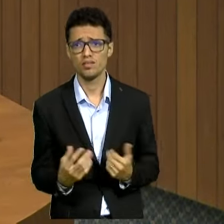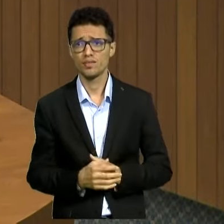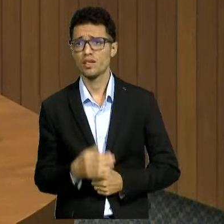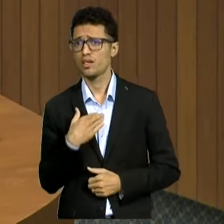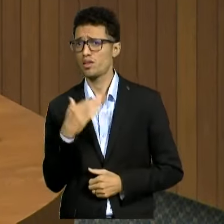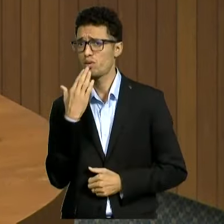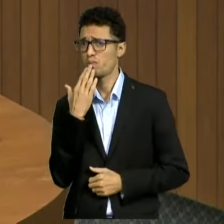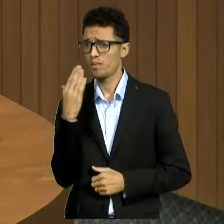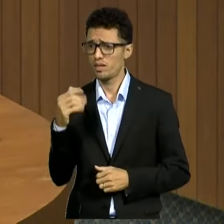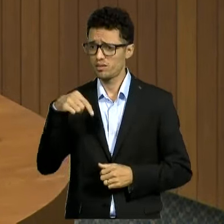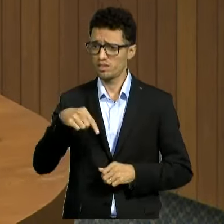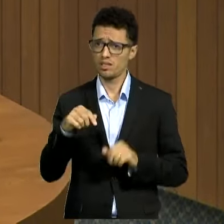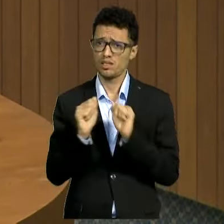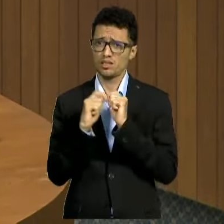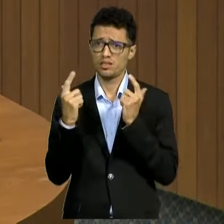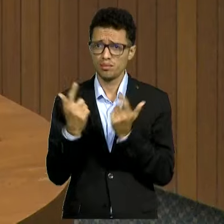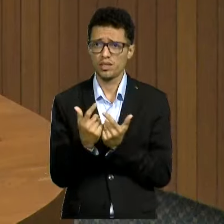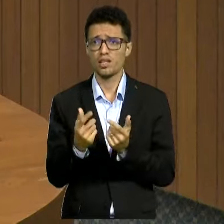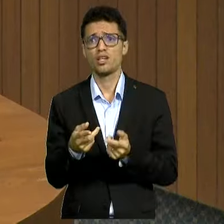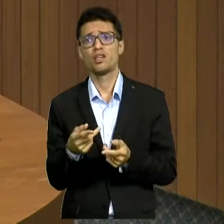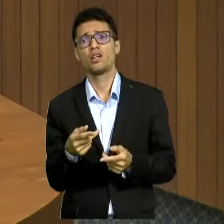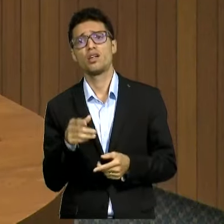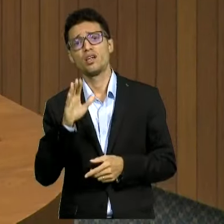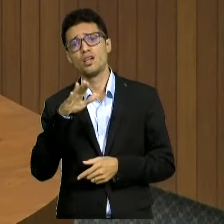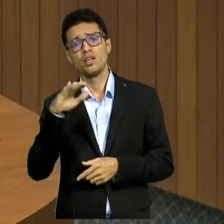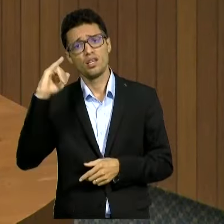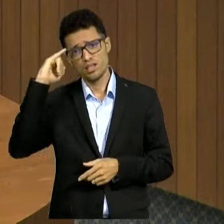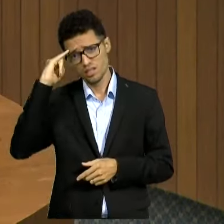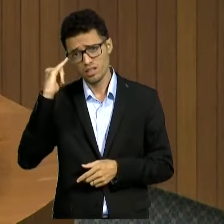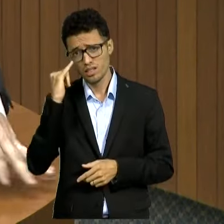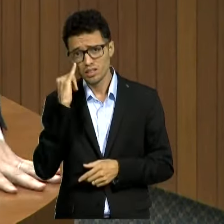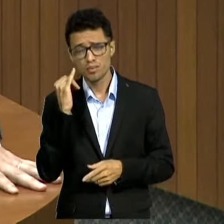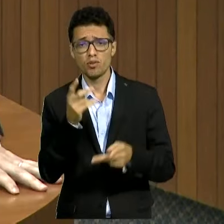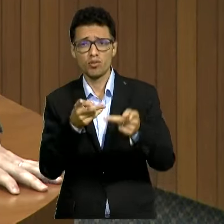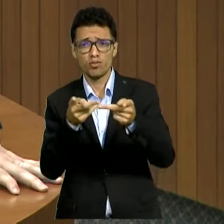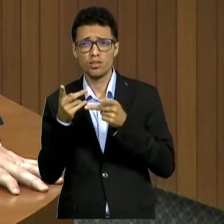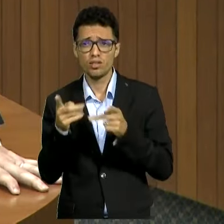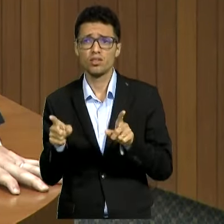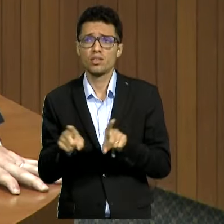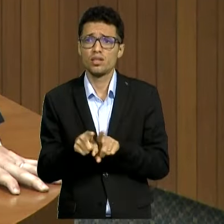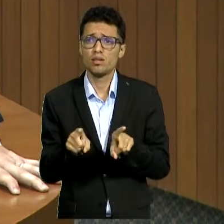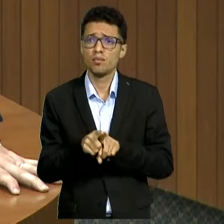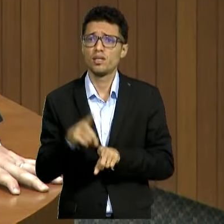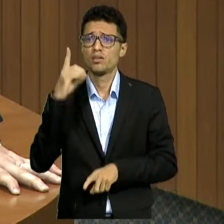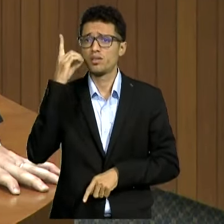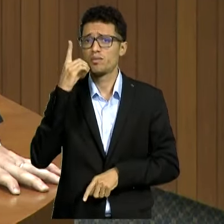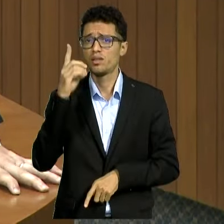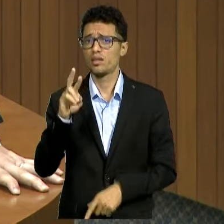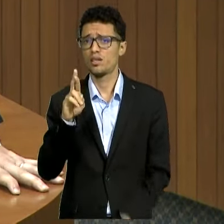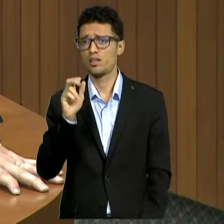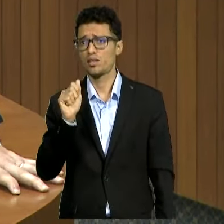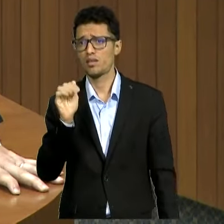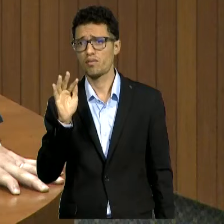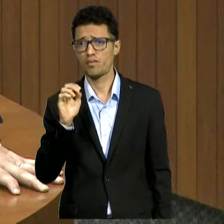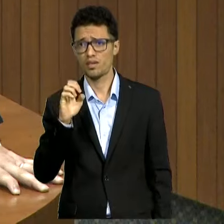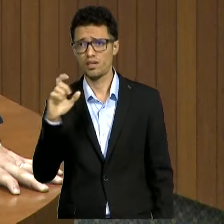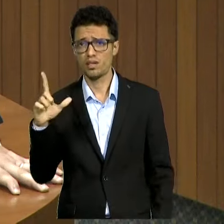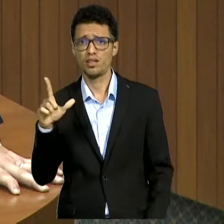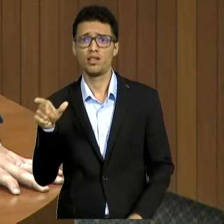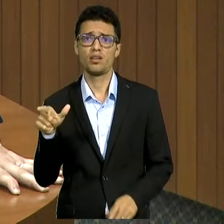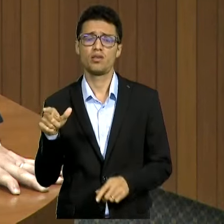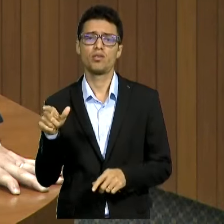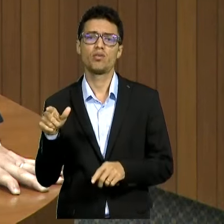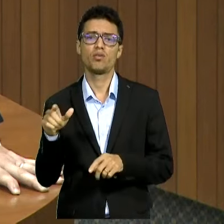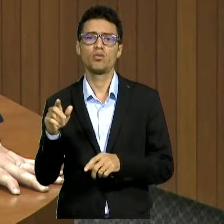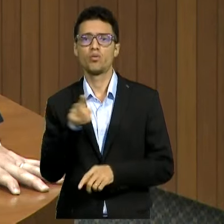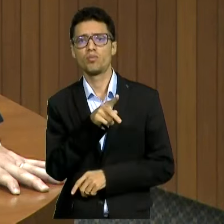convido a presidência da casa, a deputada Iracema, convido também o deputado Rafael, presidente da Comissão de Educação, meus